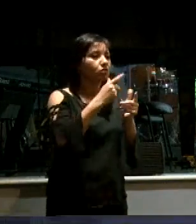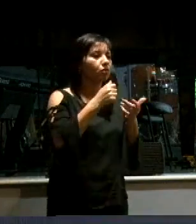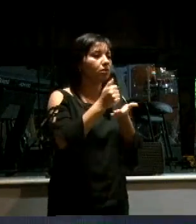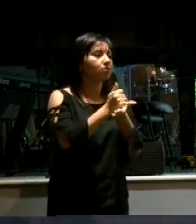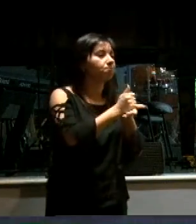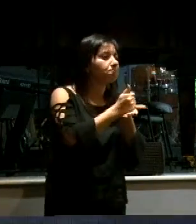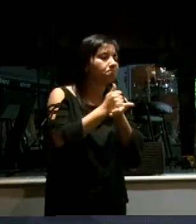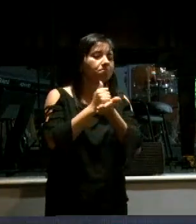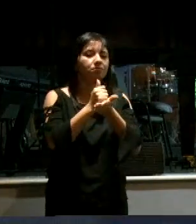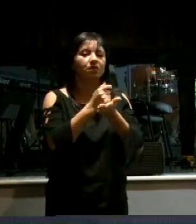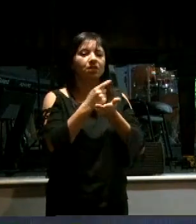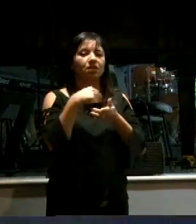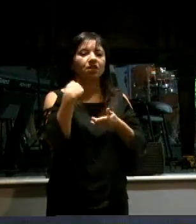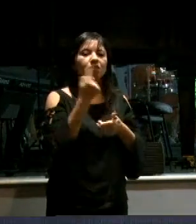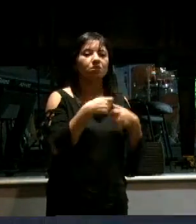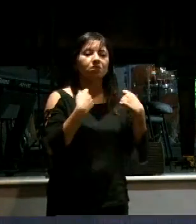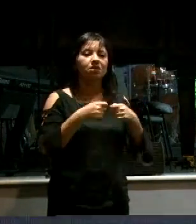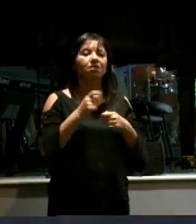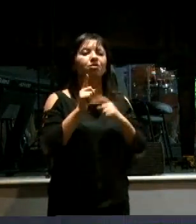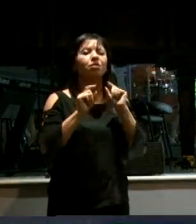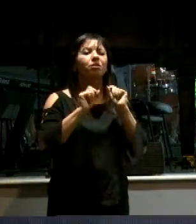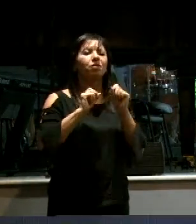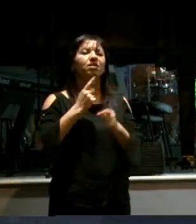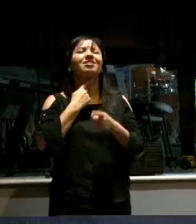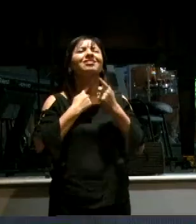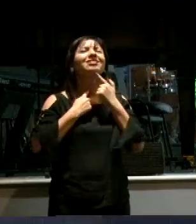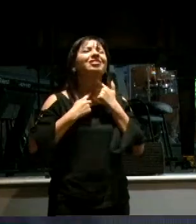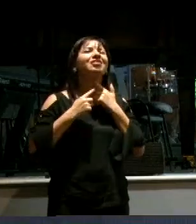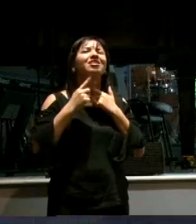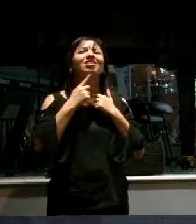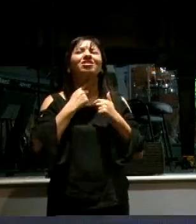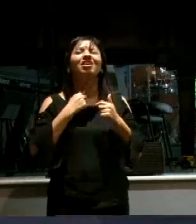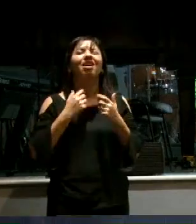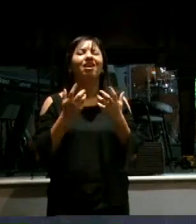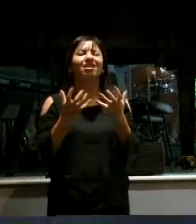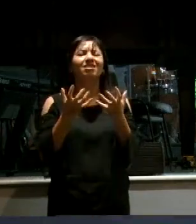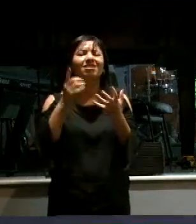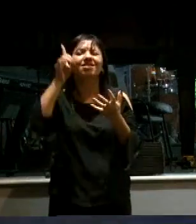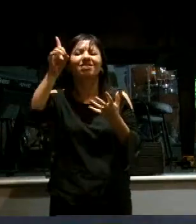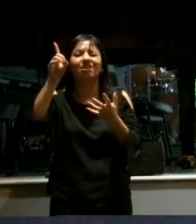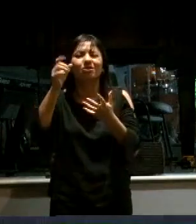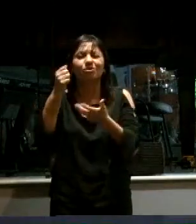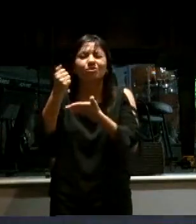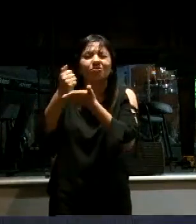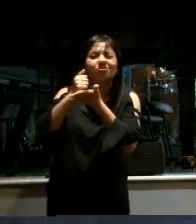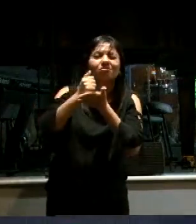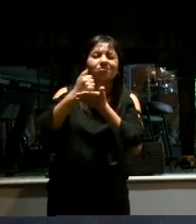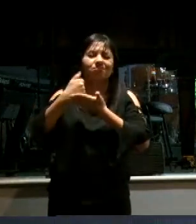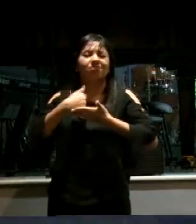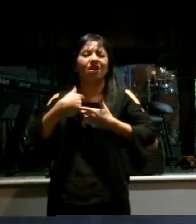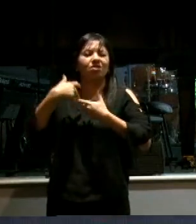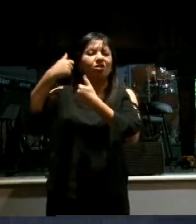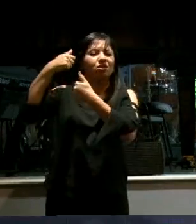por Ele. Mas a gente nunca vai se entregar completamente